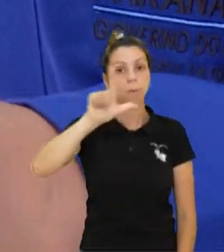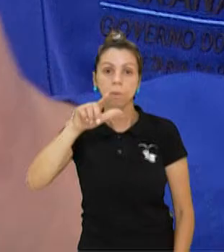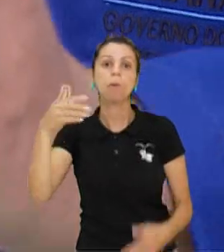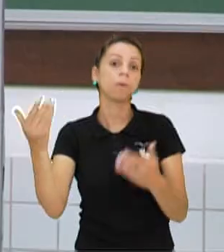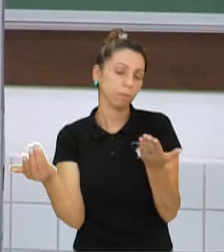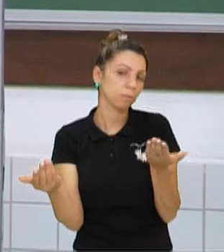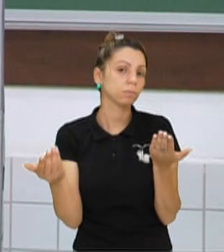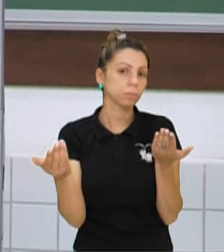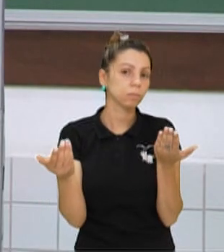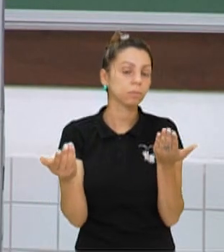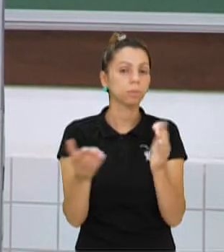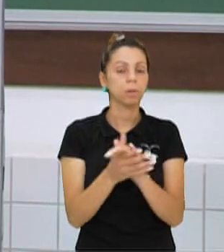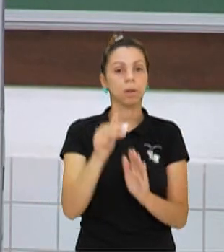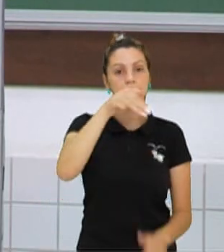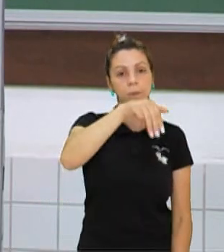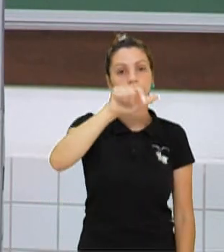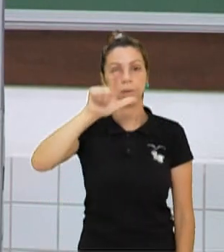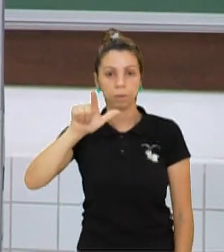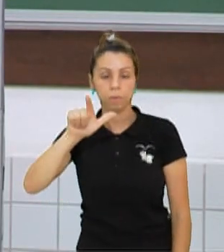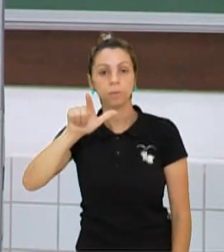capacidade, né? Mililitros,